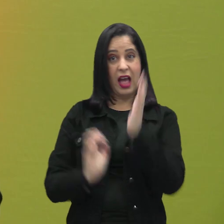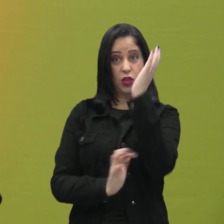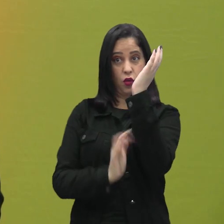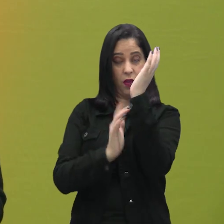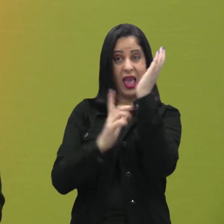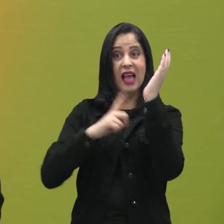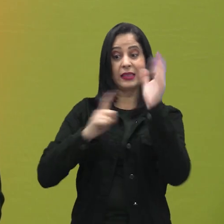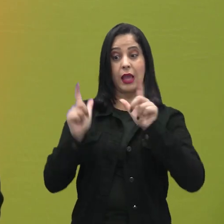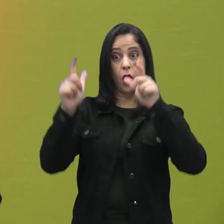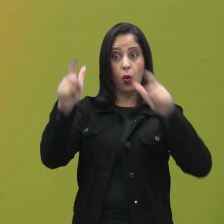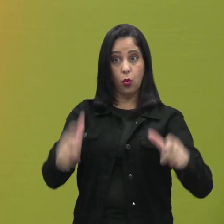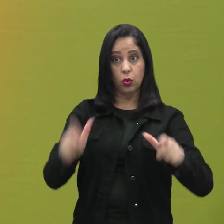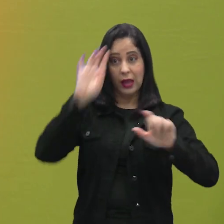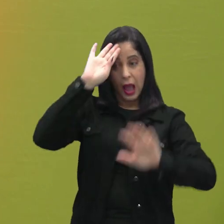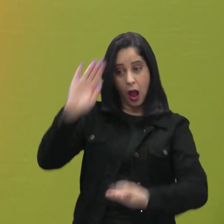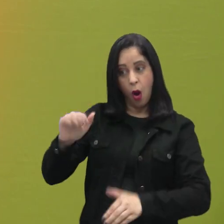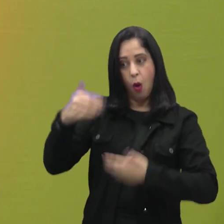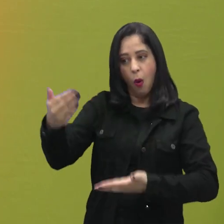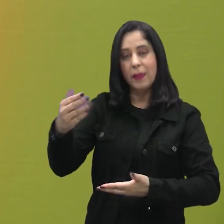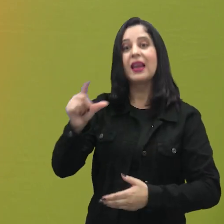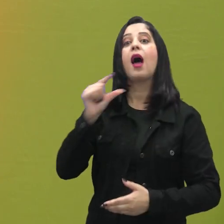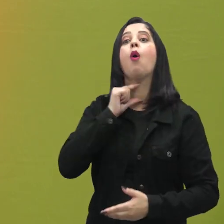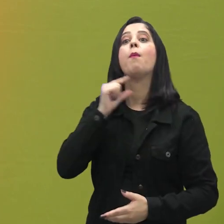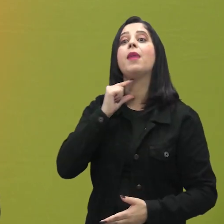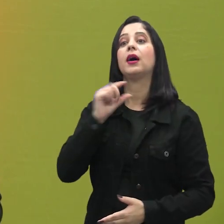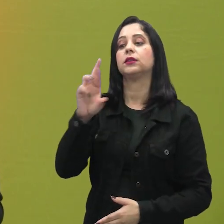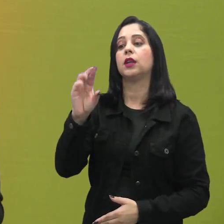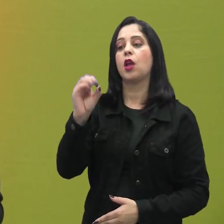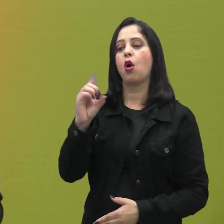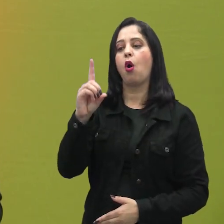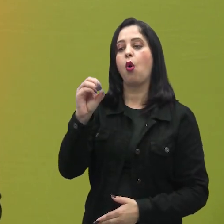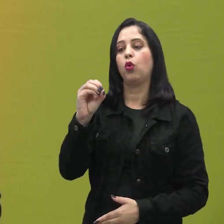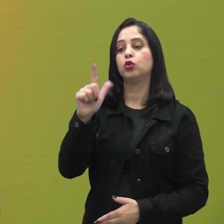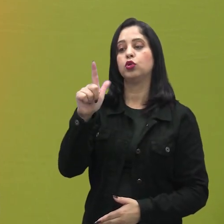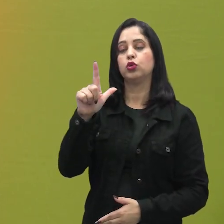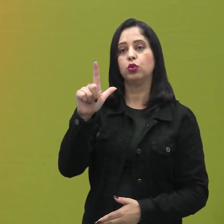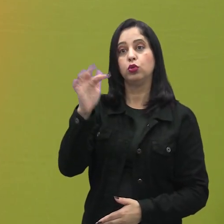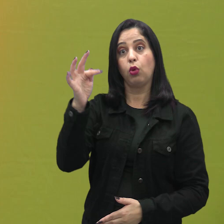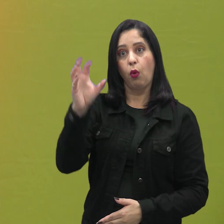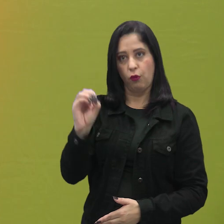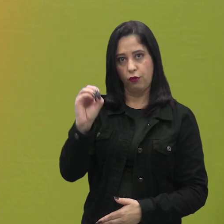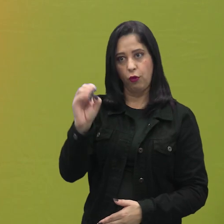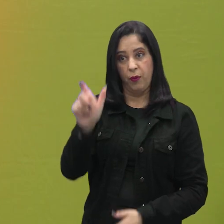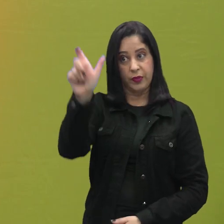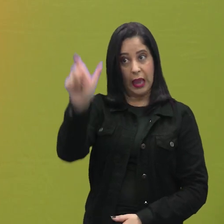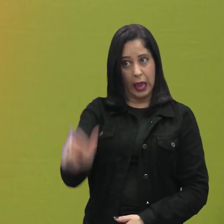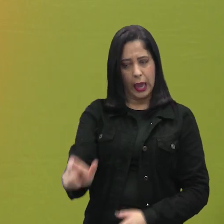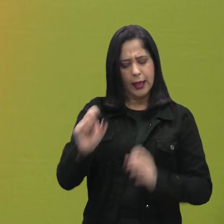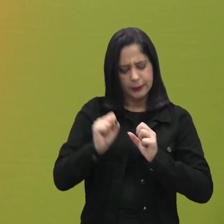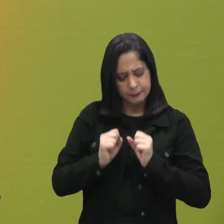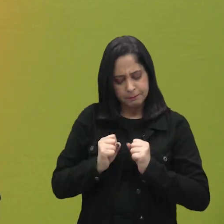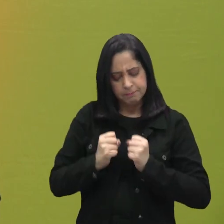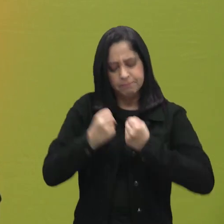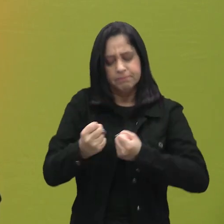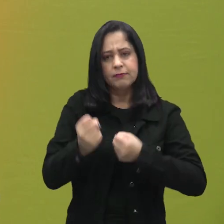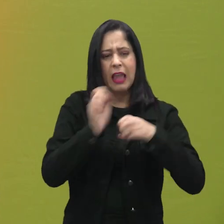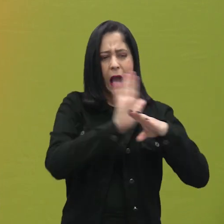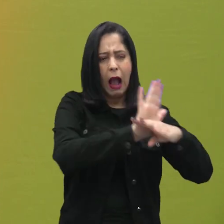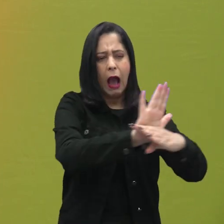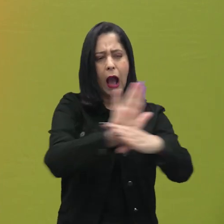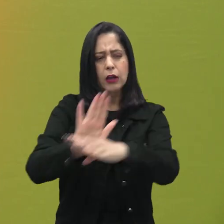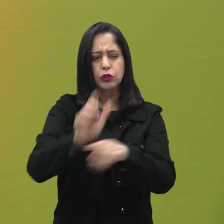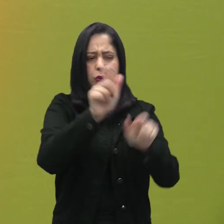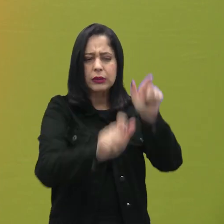o Memorial Padre Rodolfo Komorek preserva a história desse sacerdote, viu? Ele se dedicou a ajudar os